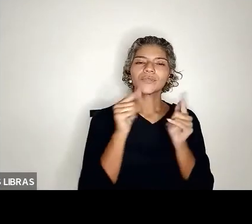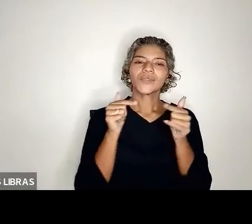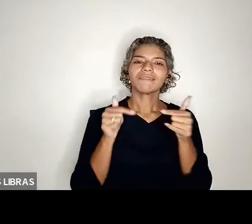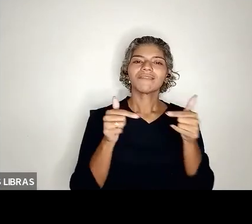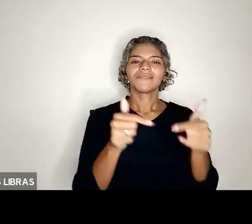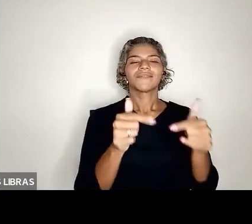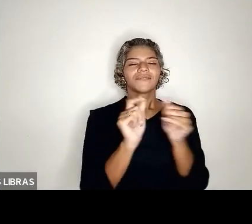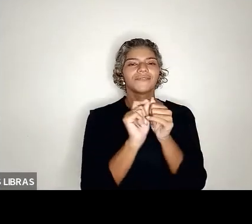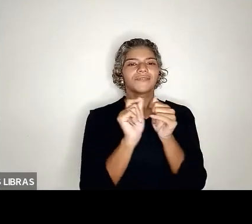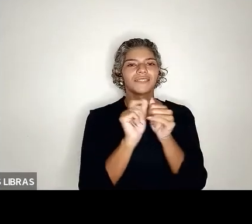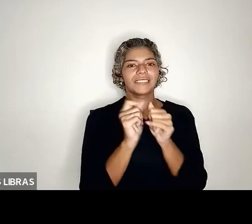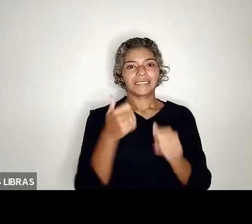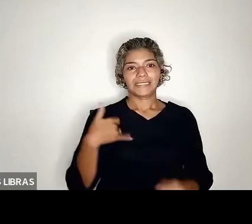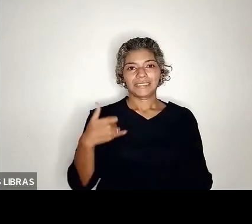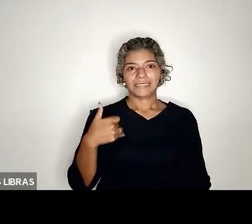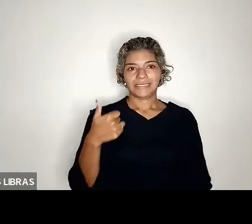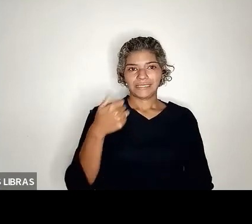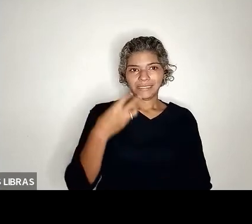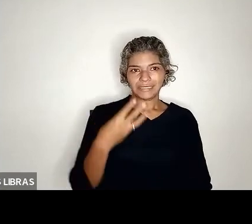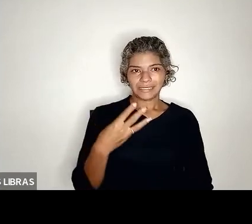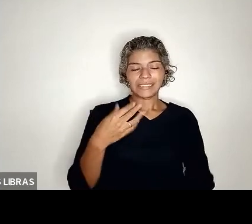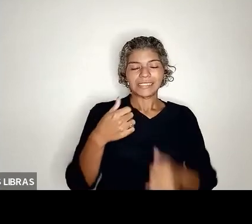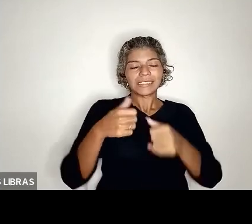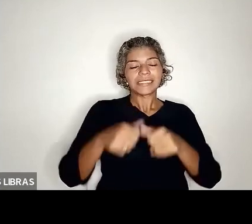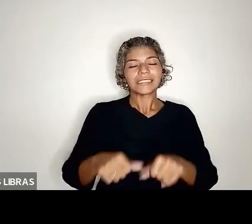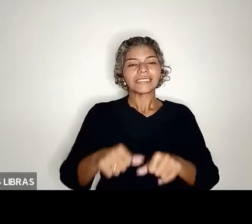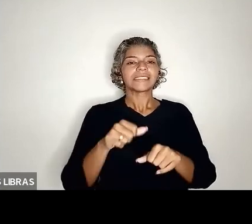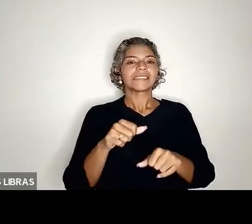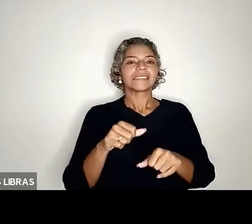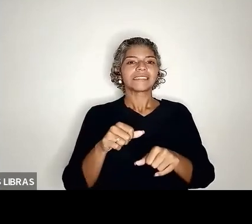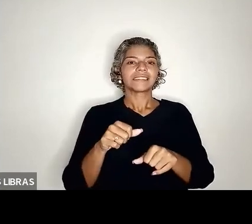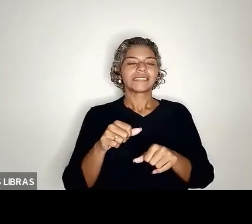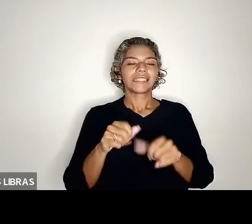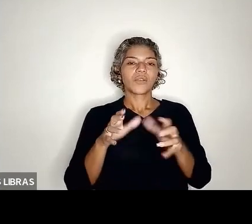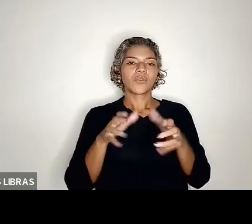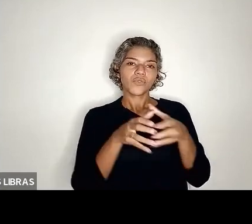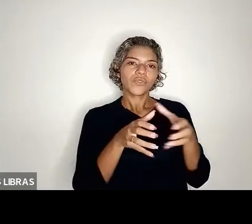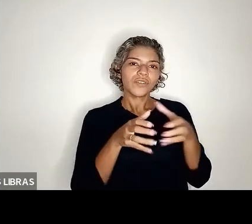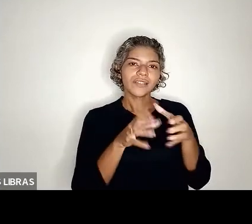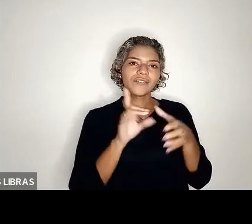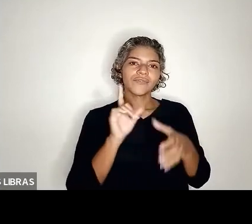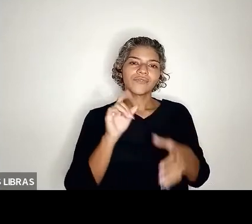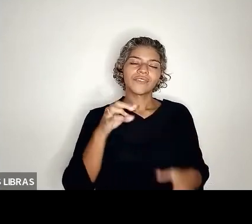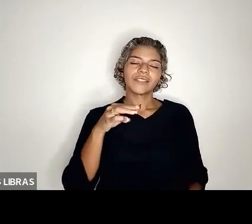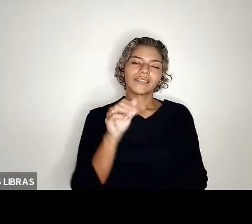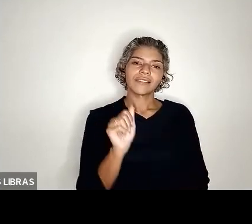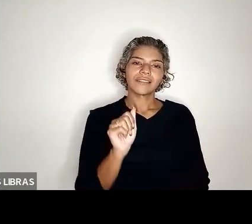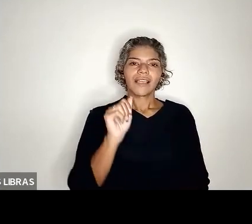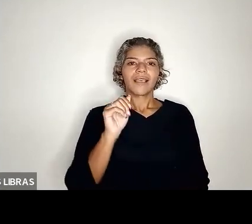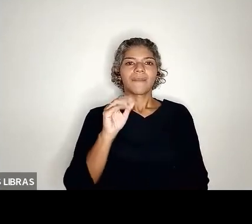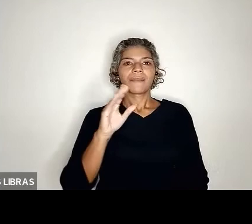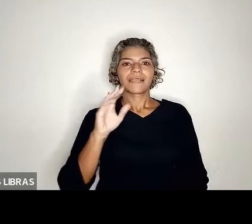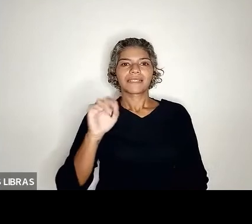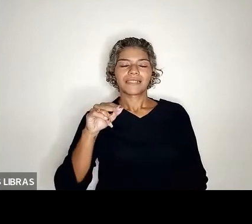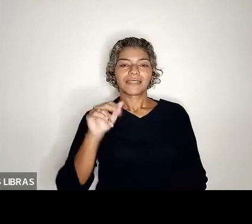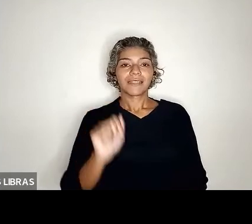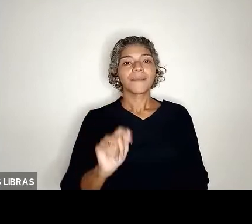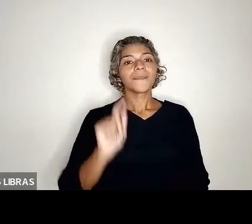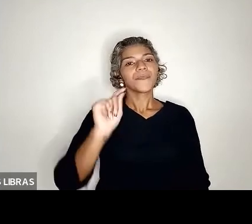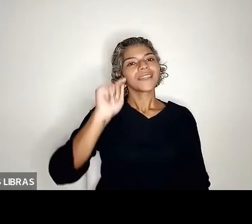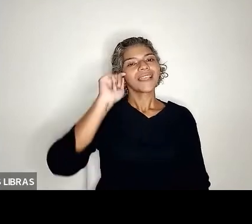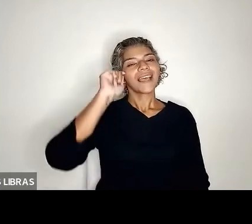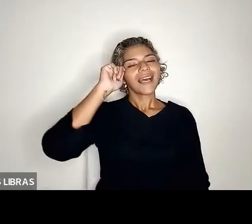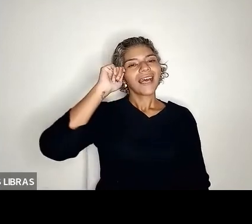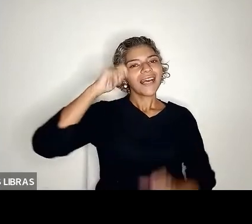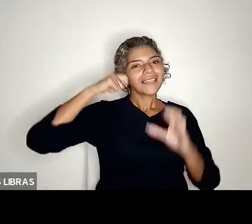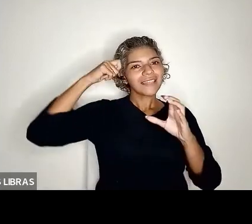2015, integrou o coletivo Damas em Cena, formada por atrizes transnegras. Em 2016, passou a fazer